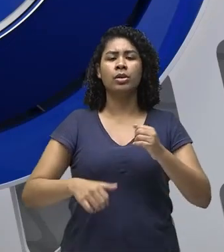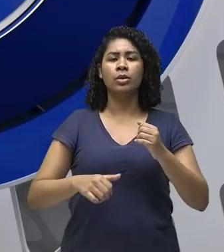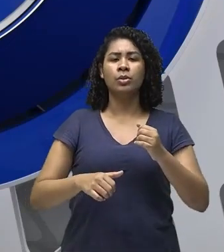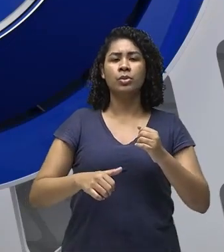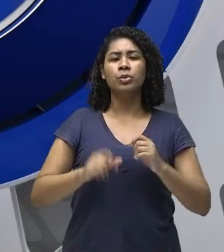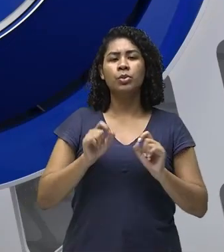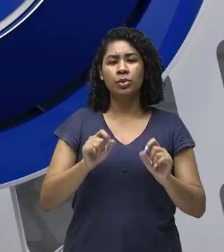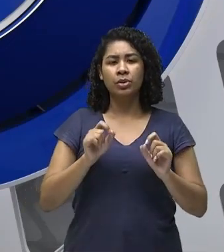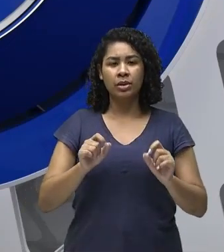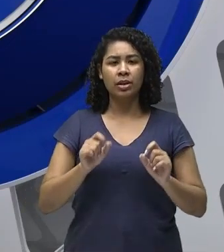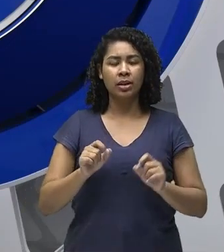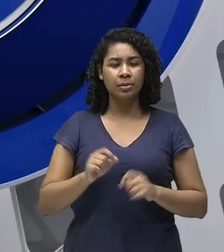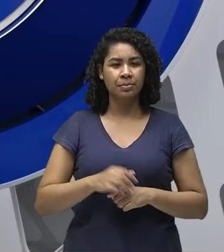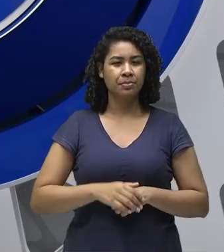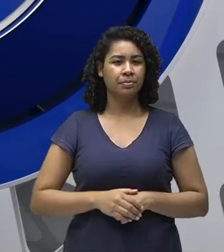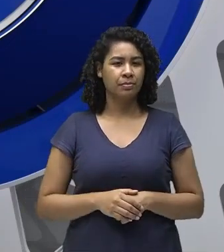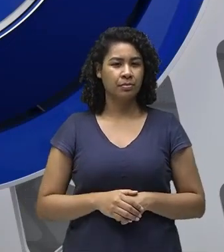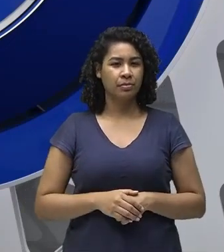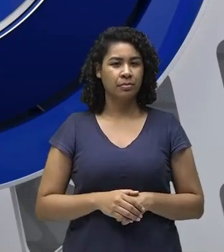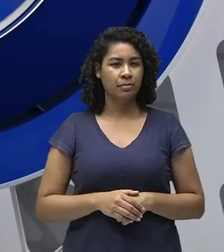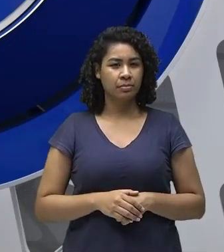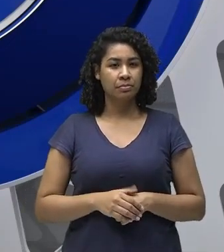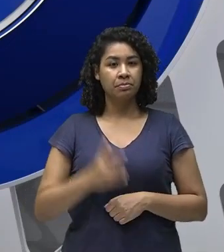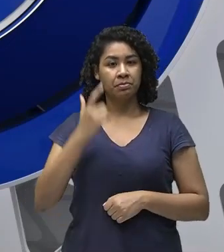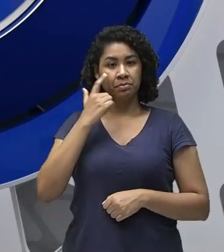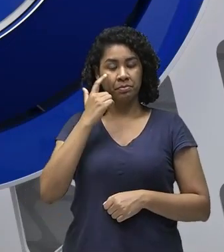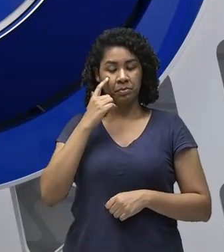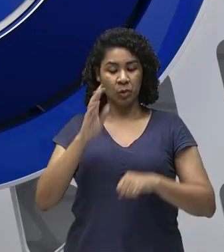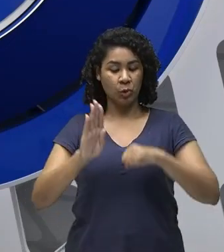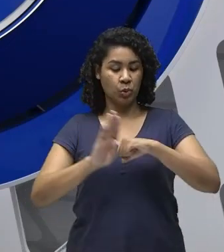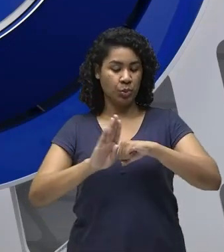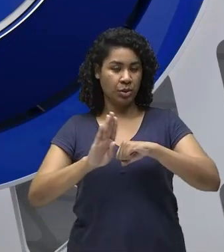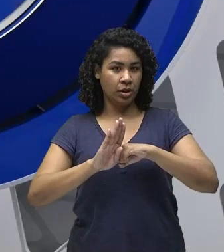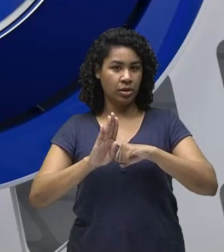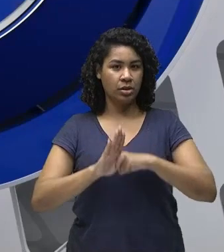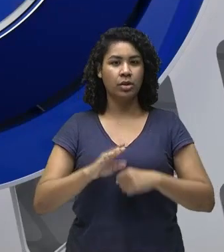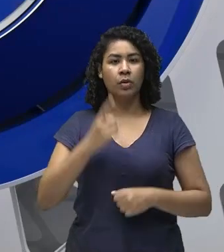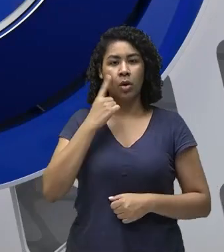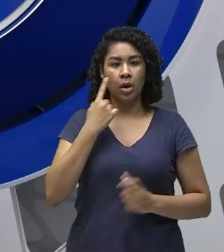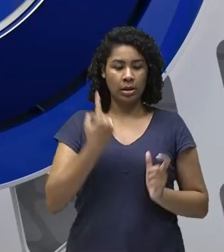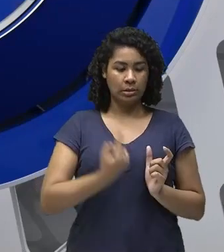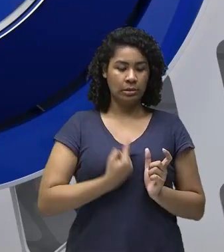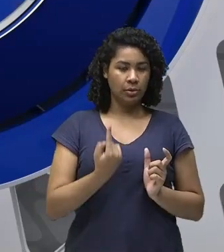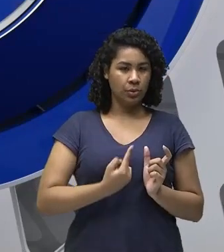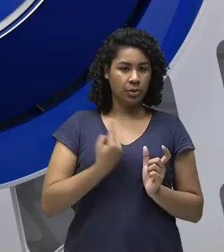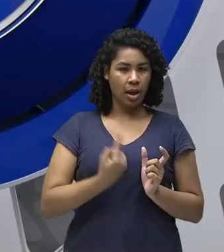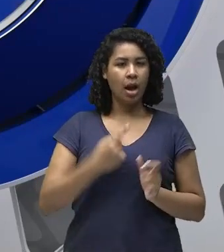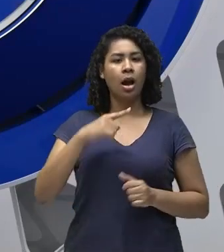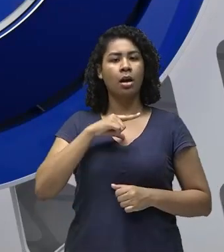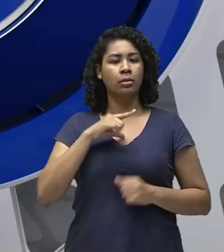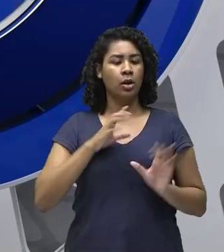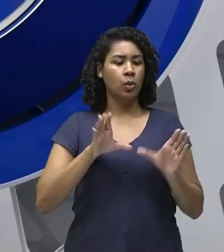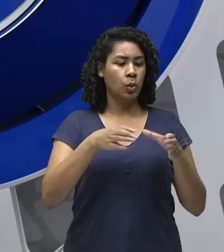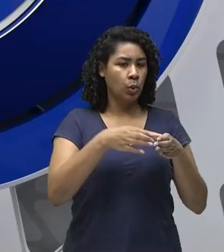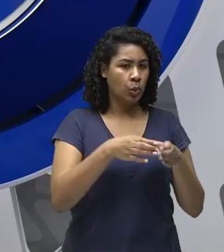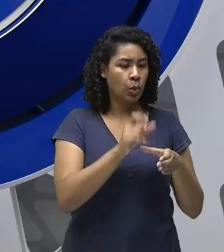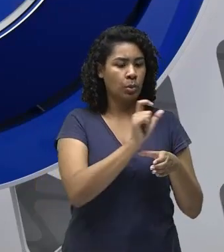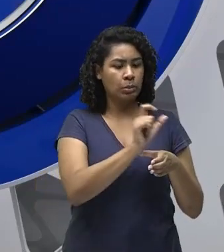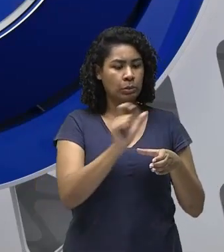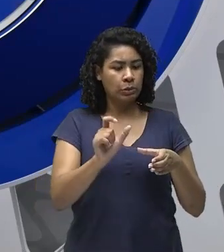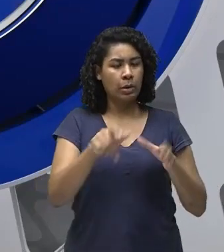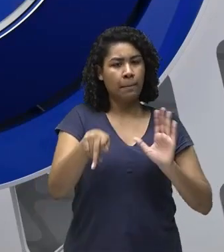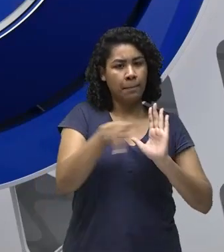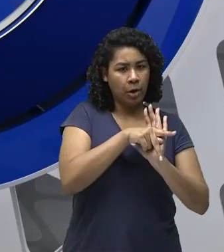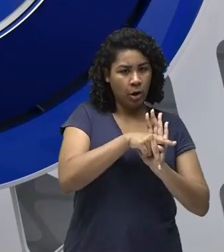para as situações que eu vou usar. No singular, vou usar I, you, né? E he, she